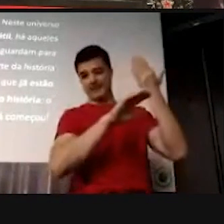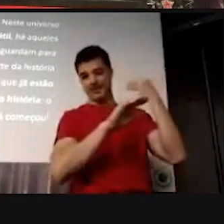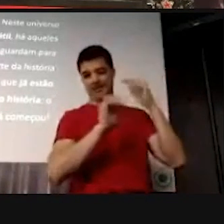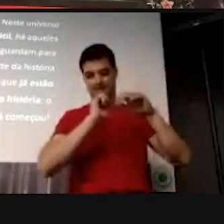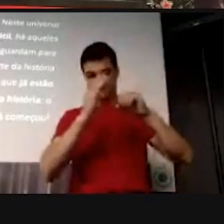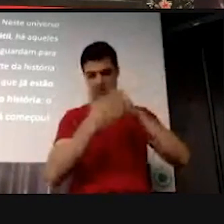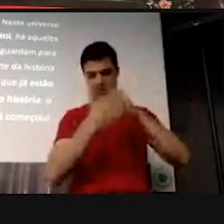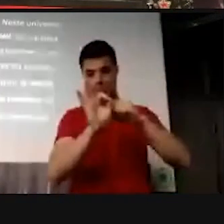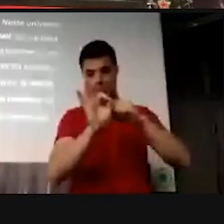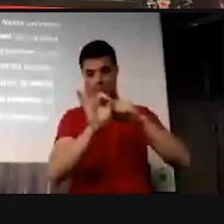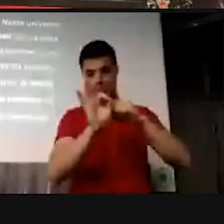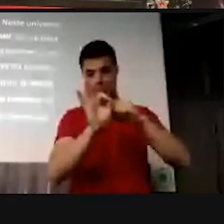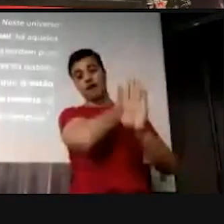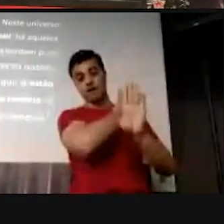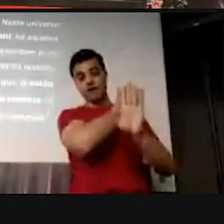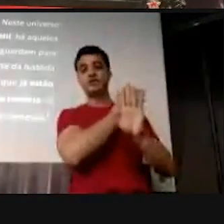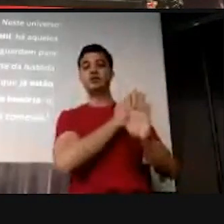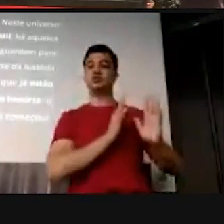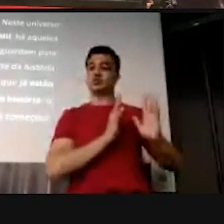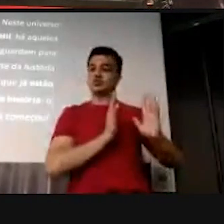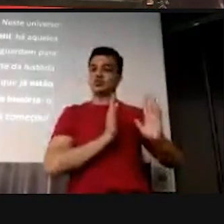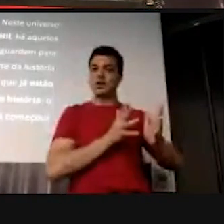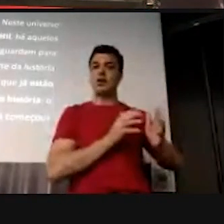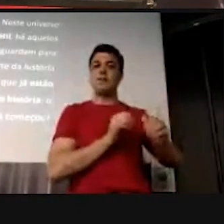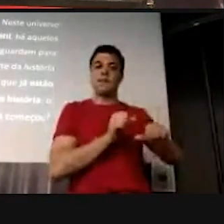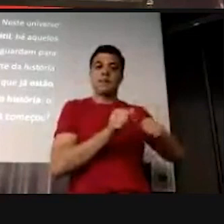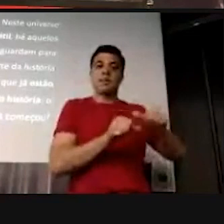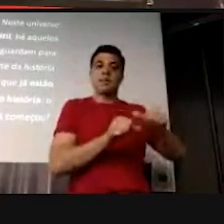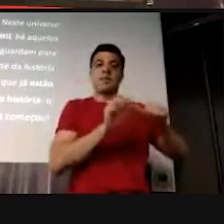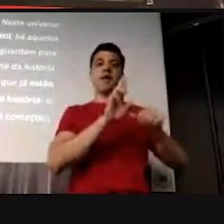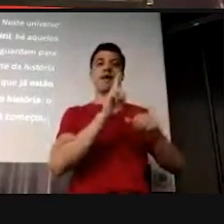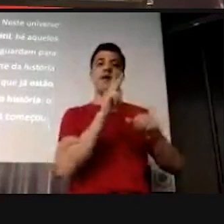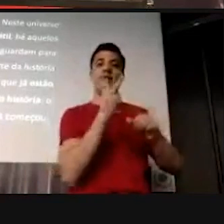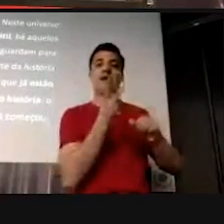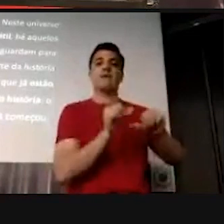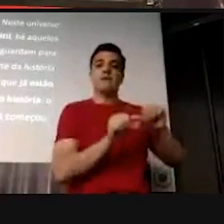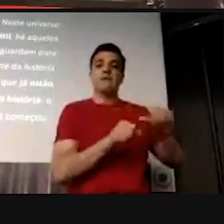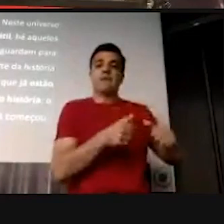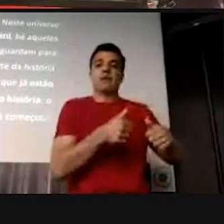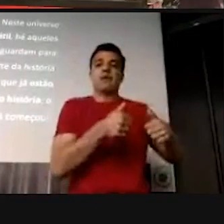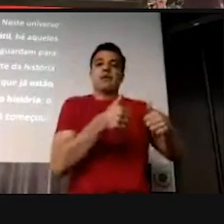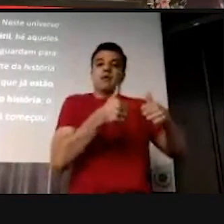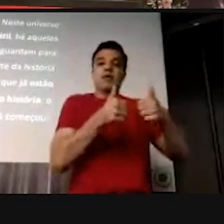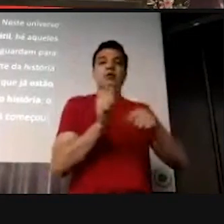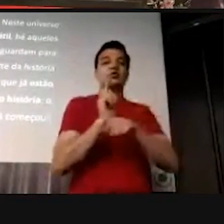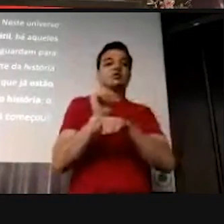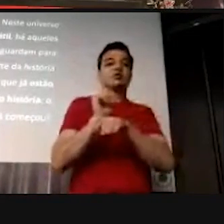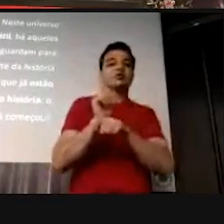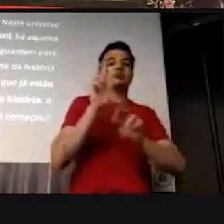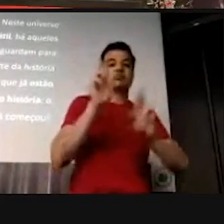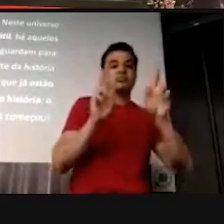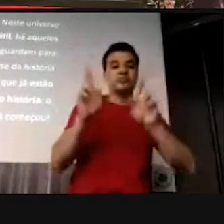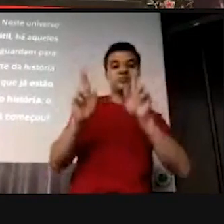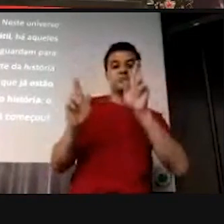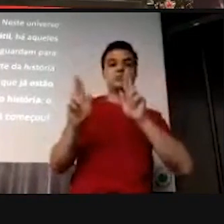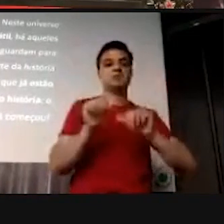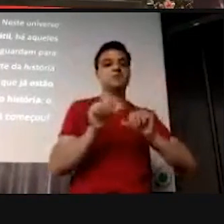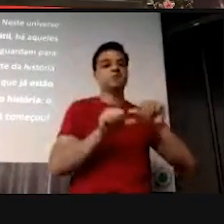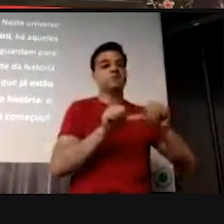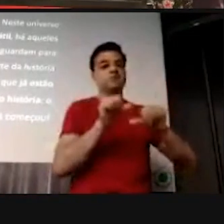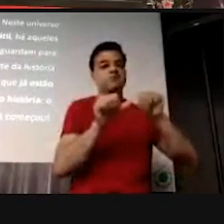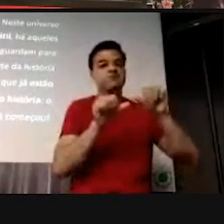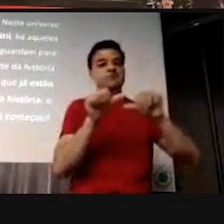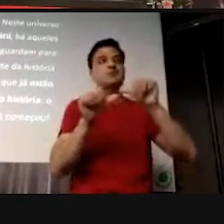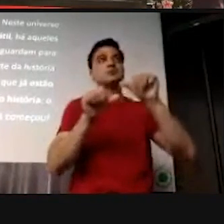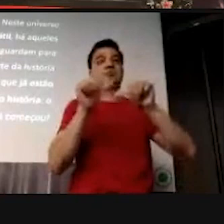jeito diferente, desenvolver as suas lideranças de um jeito diferente, entregar os seus negócios, né, os